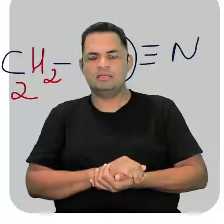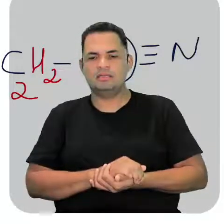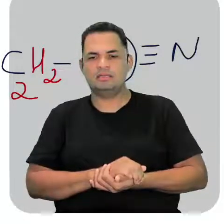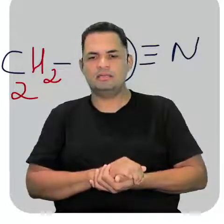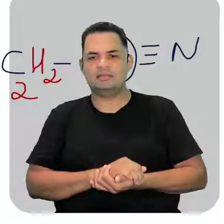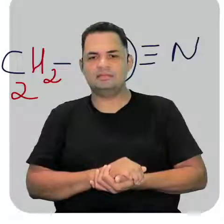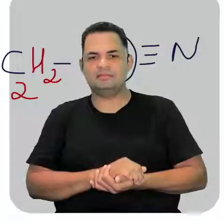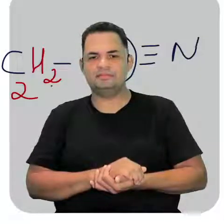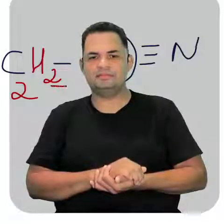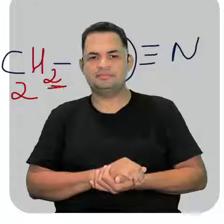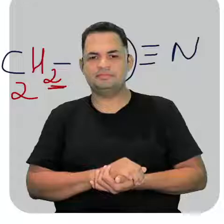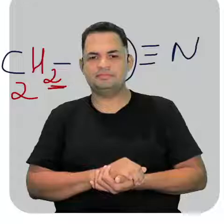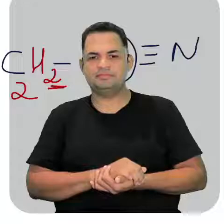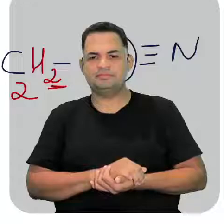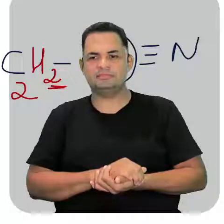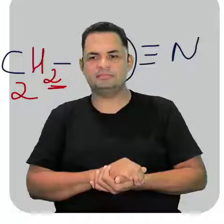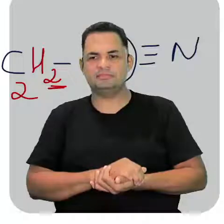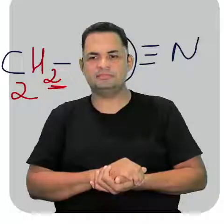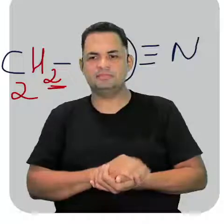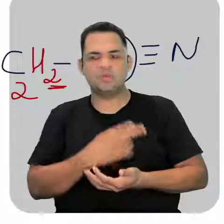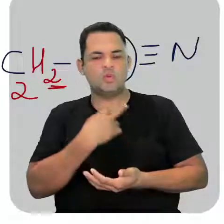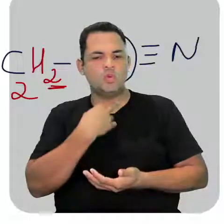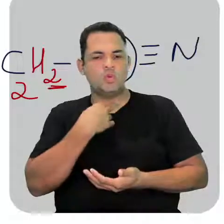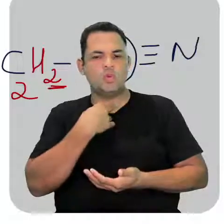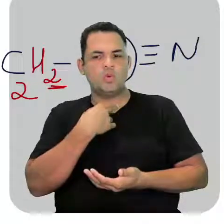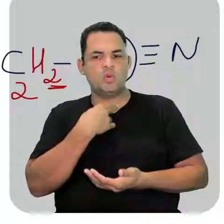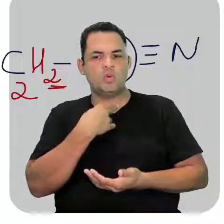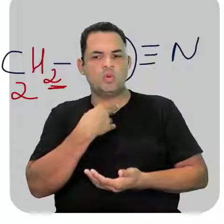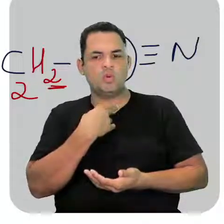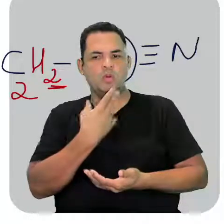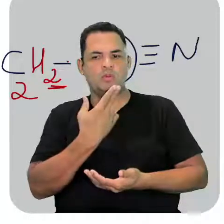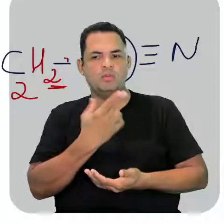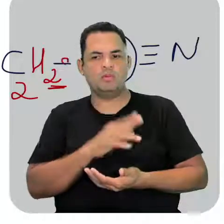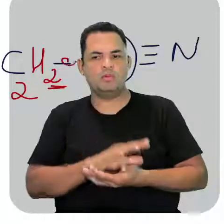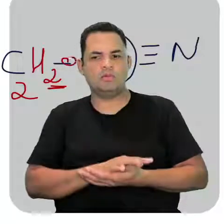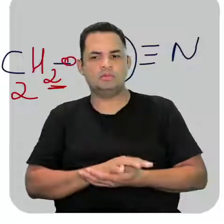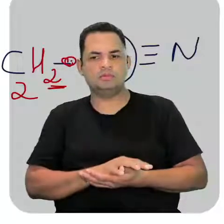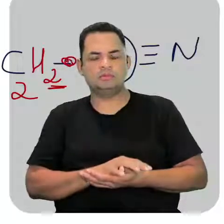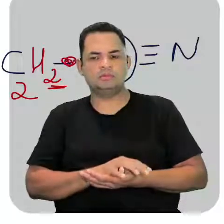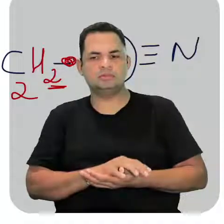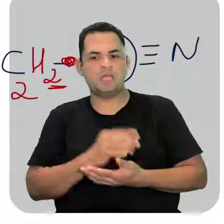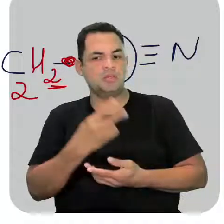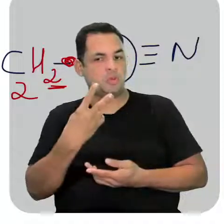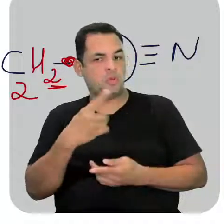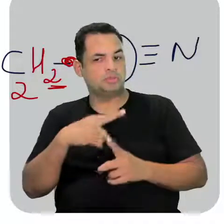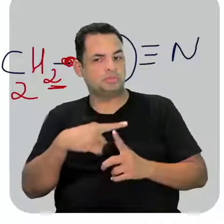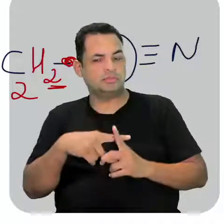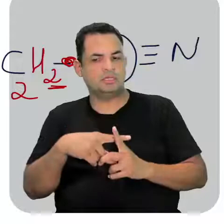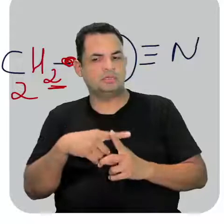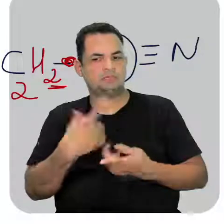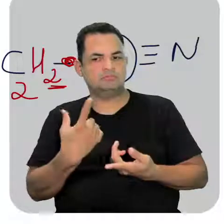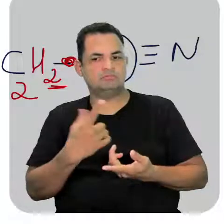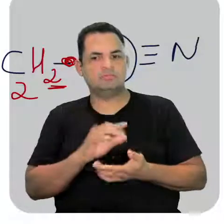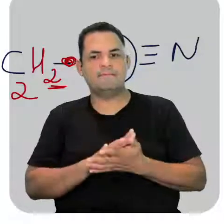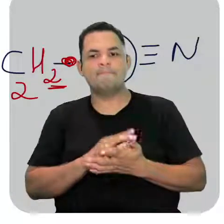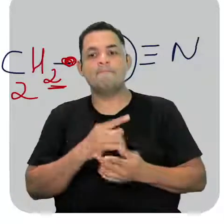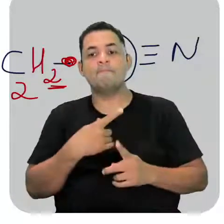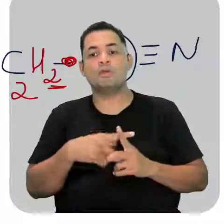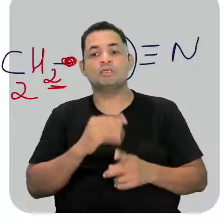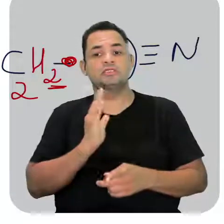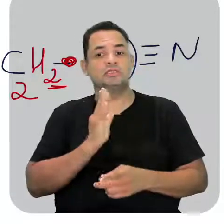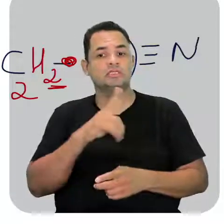daqui não pode ficar com esses 2 mais. Por quê? Porque ele vai ter uma ligação aqui,